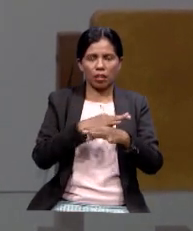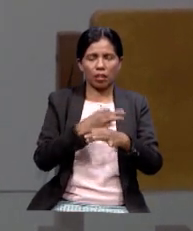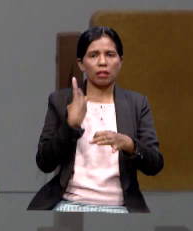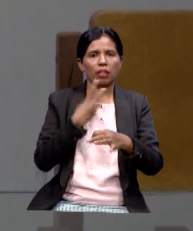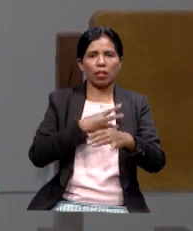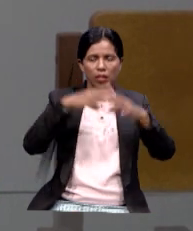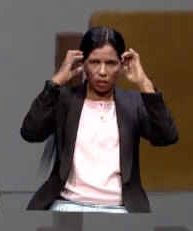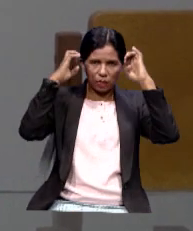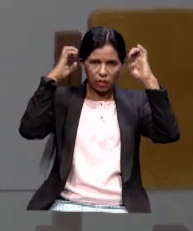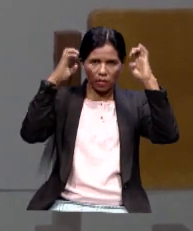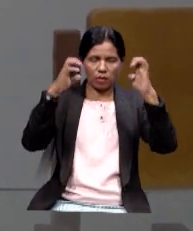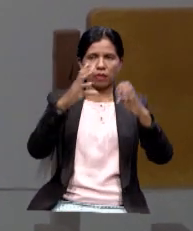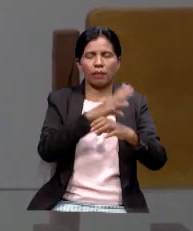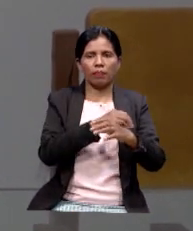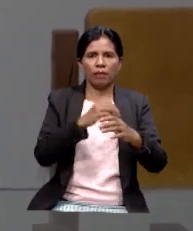educação,